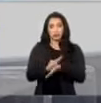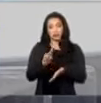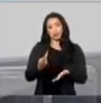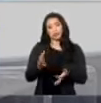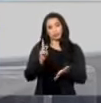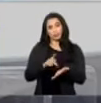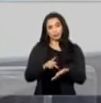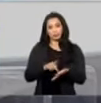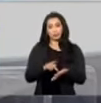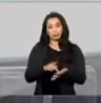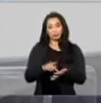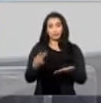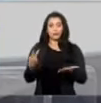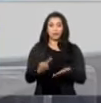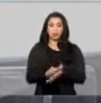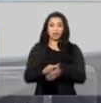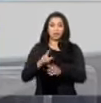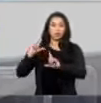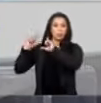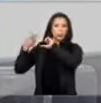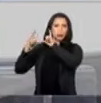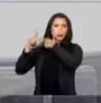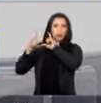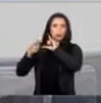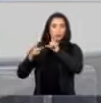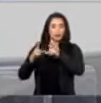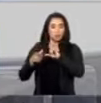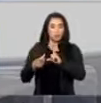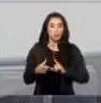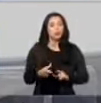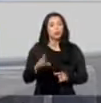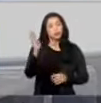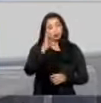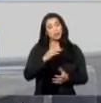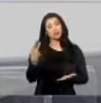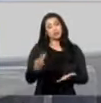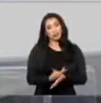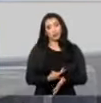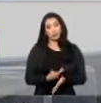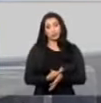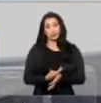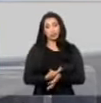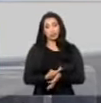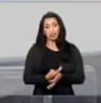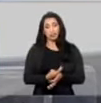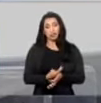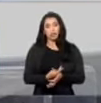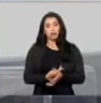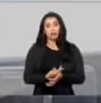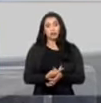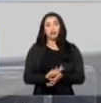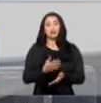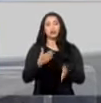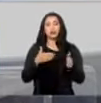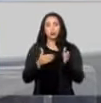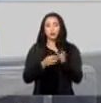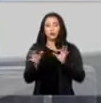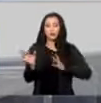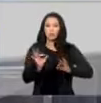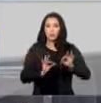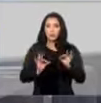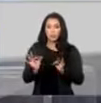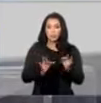acontece, isso a gente tem uma tradição no Brasil, em que, de alguma maneira, toda essa produção que a gente